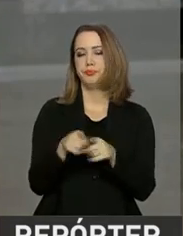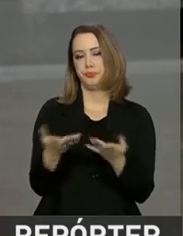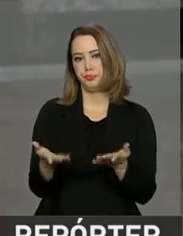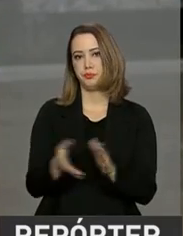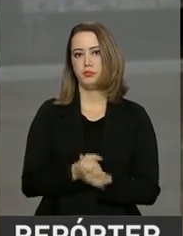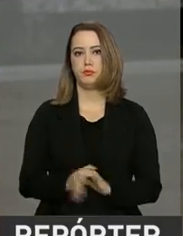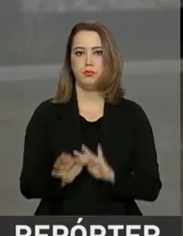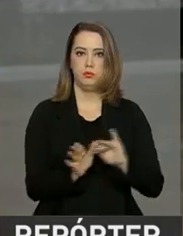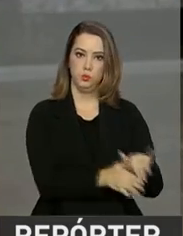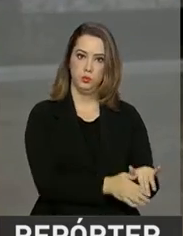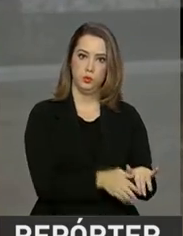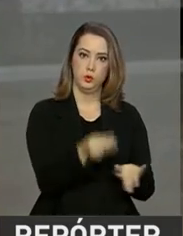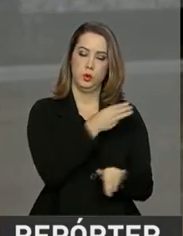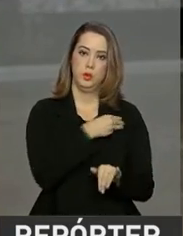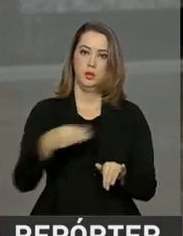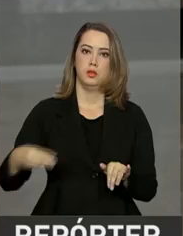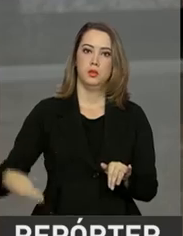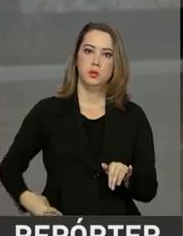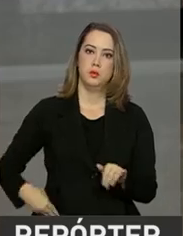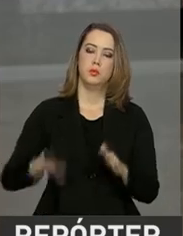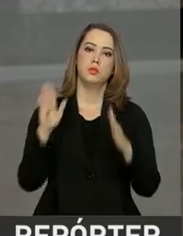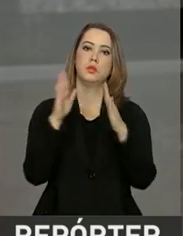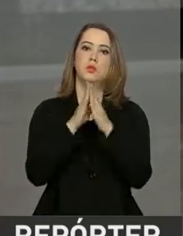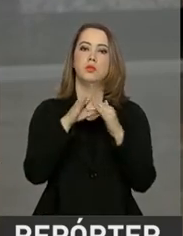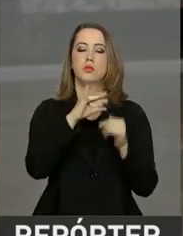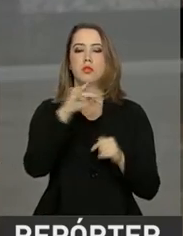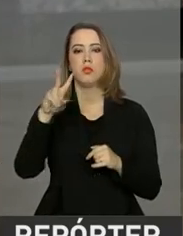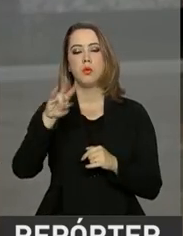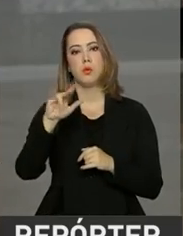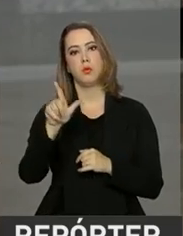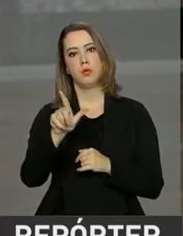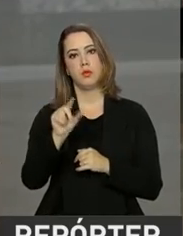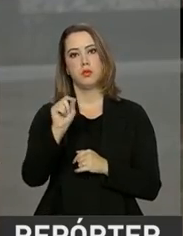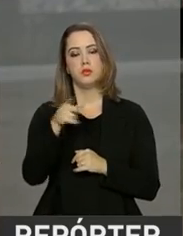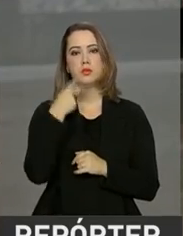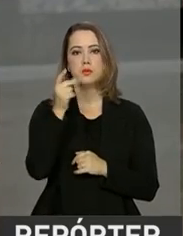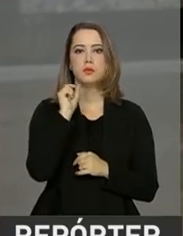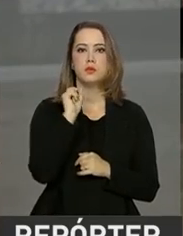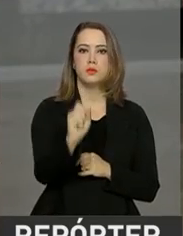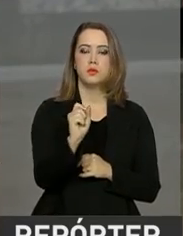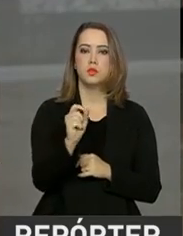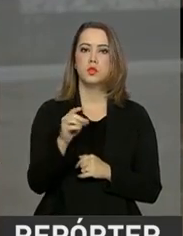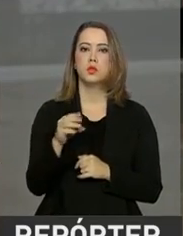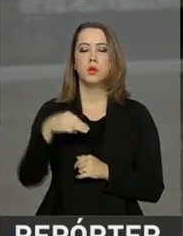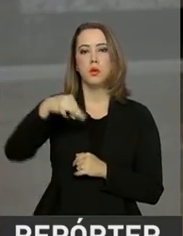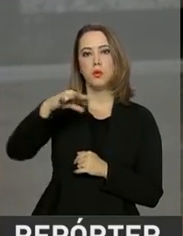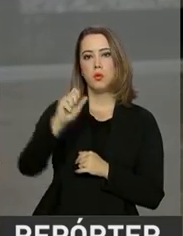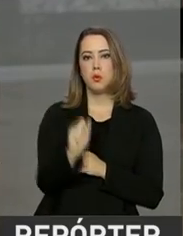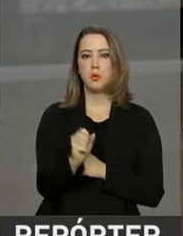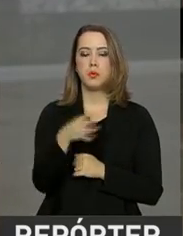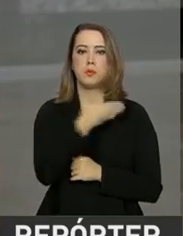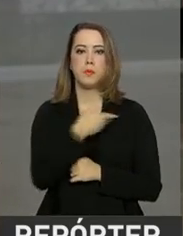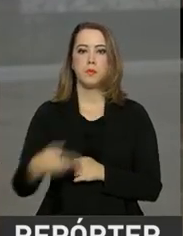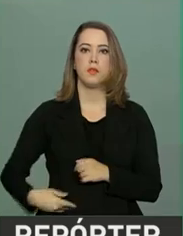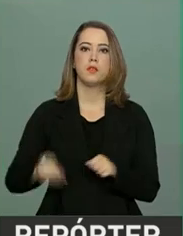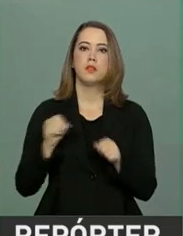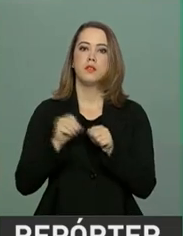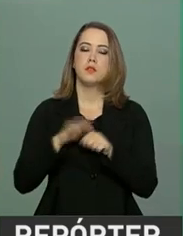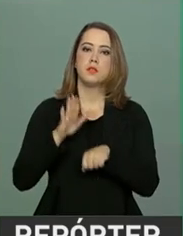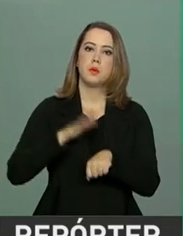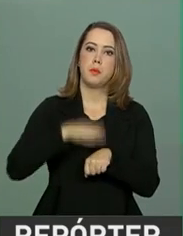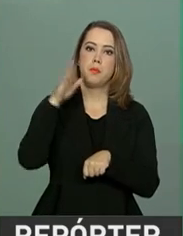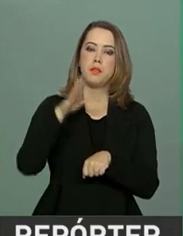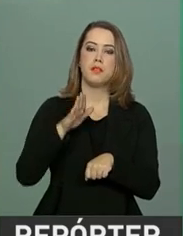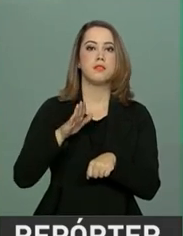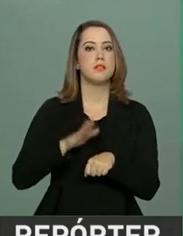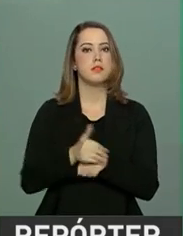ministro chefe da casa civil Eliseu Padilha afirmou que a meta do governo é fazer mais e melhor com menos dinheiro